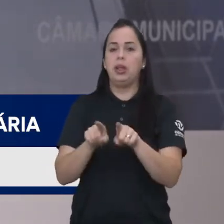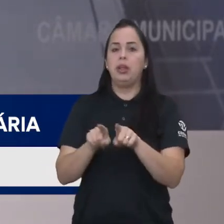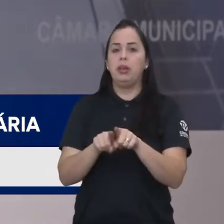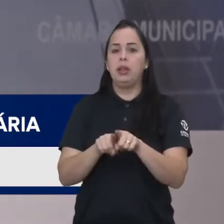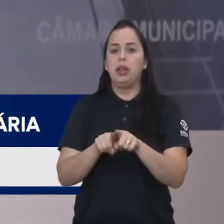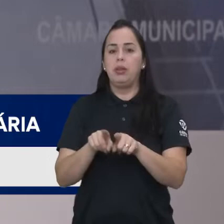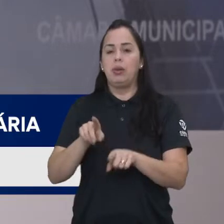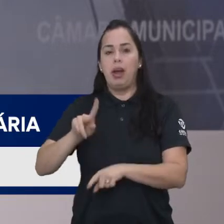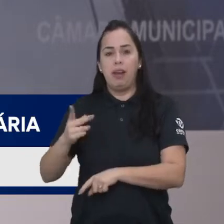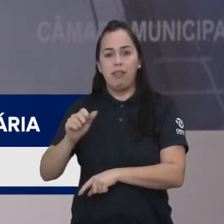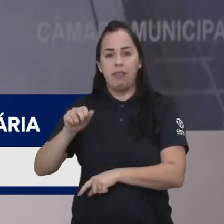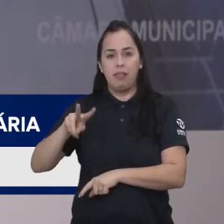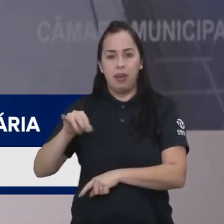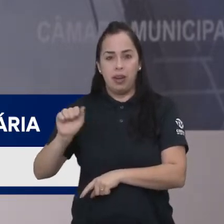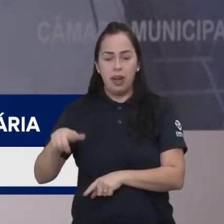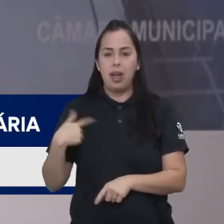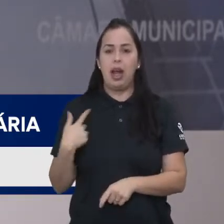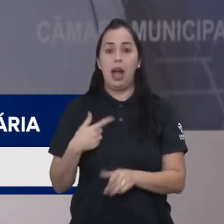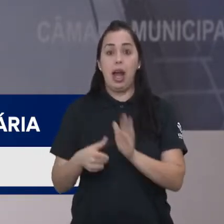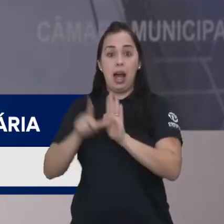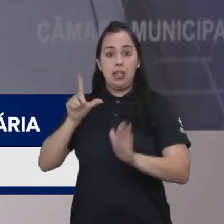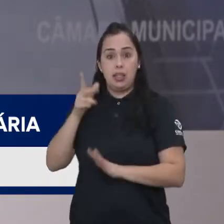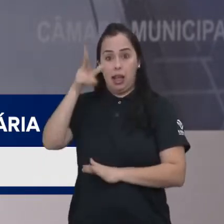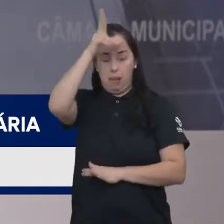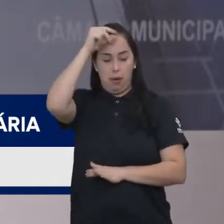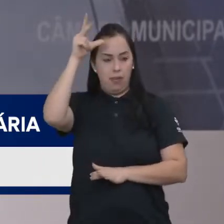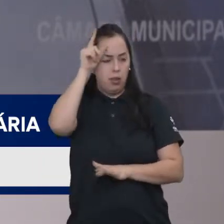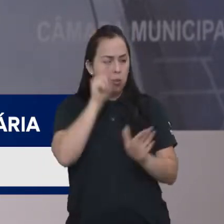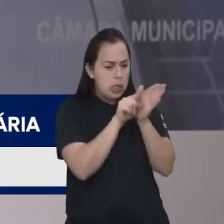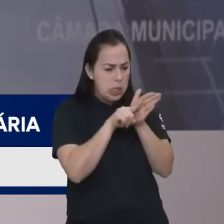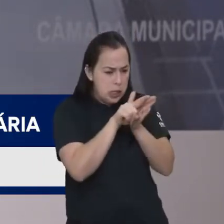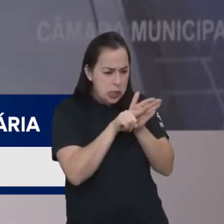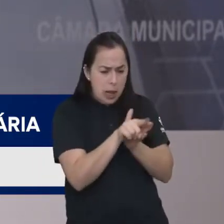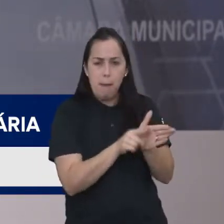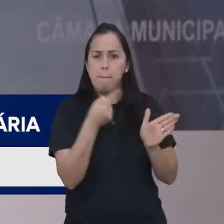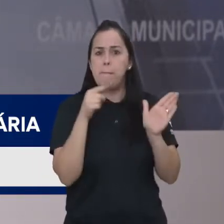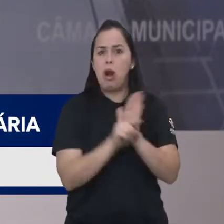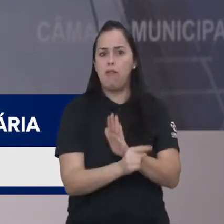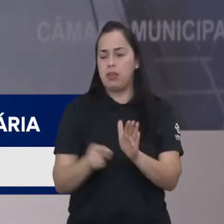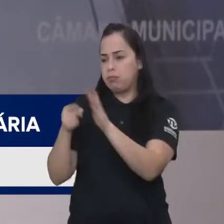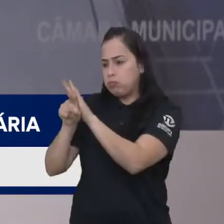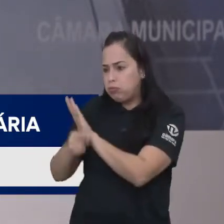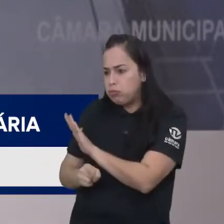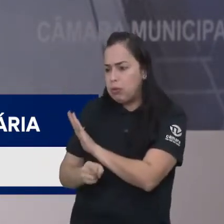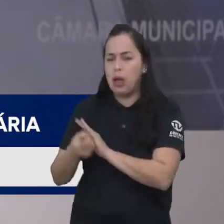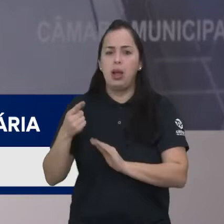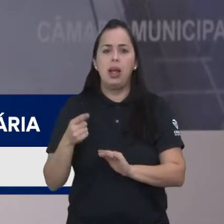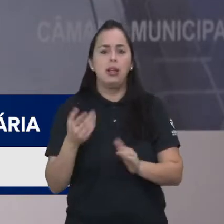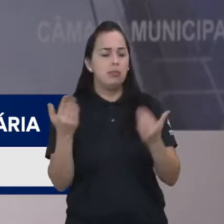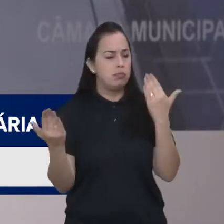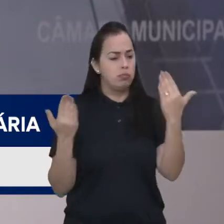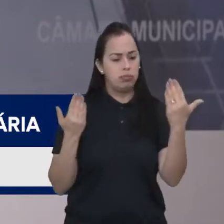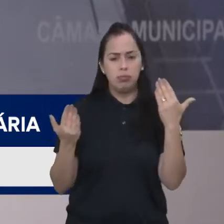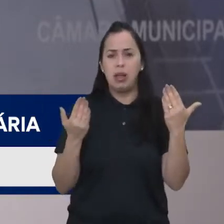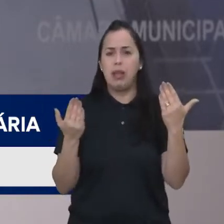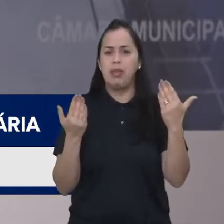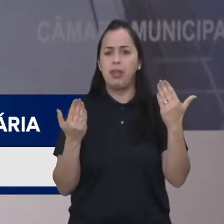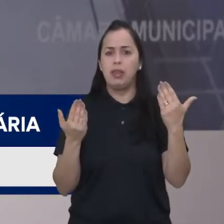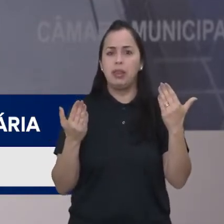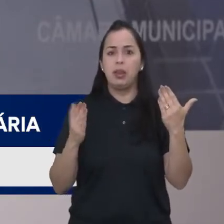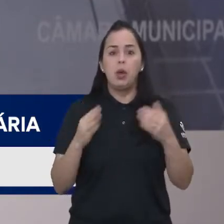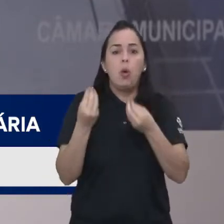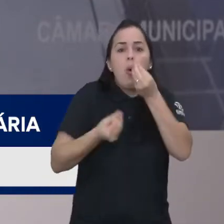judicializada, um processo. A prefeitura fez até um levantamento mais sofisticado ainda e mais profundo ainda, onde conseguiu estabelecer parâmetros